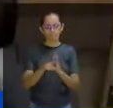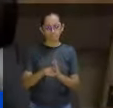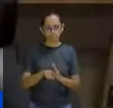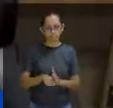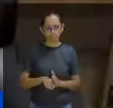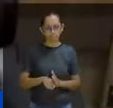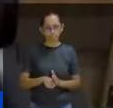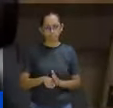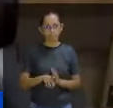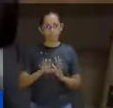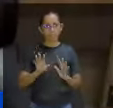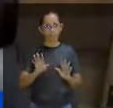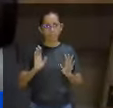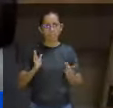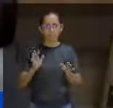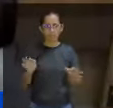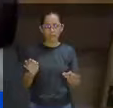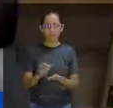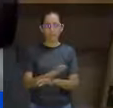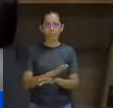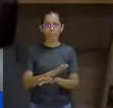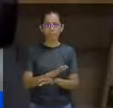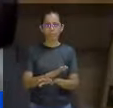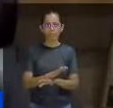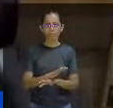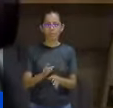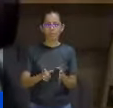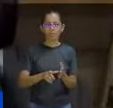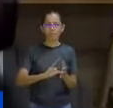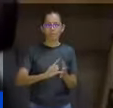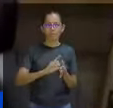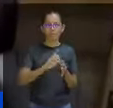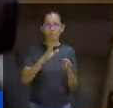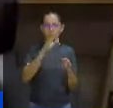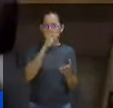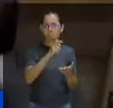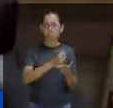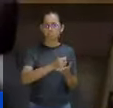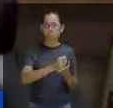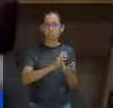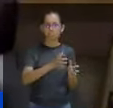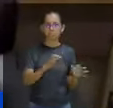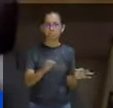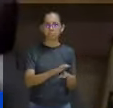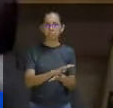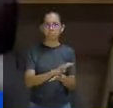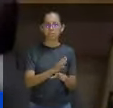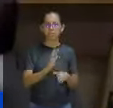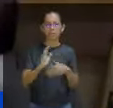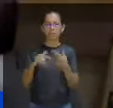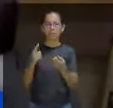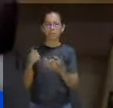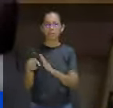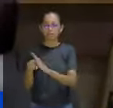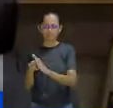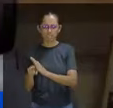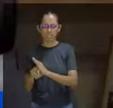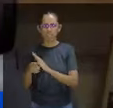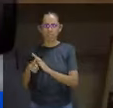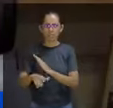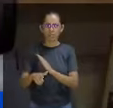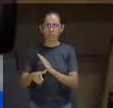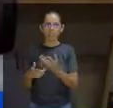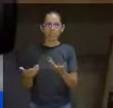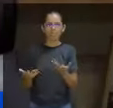conclusivo, desde que esse documento ele fosse considerado complementar ao que já existisse nos autos. Esse foi o agravo